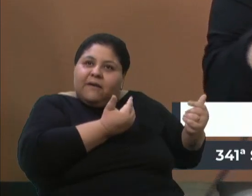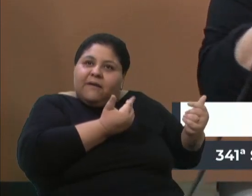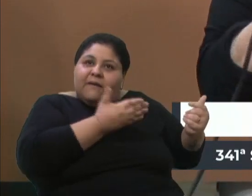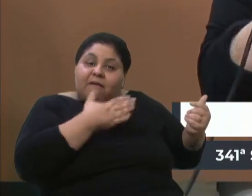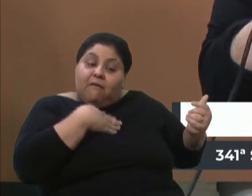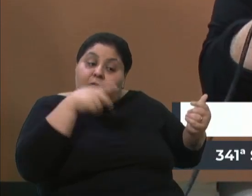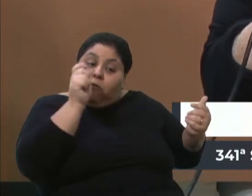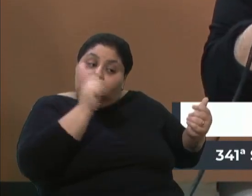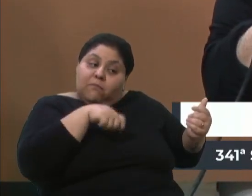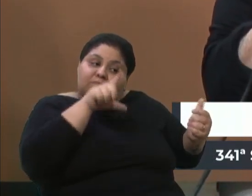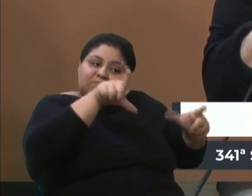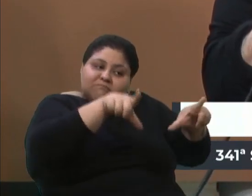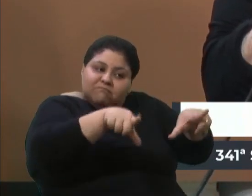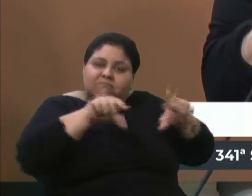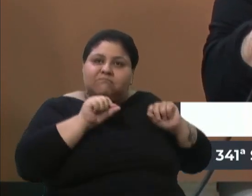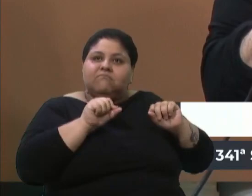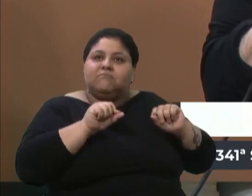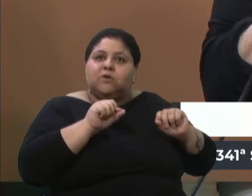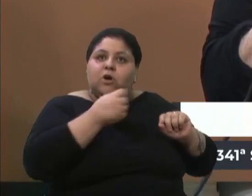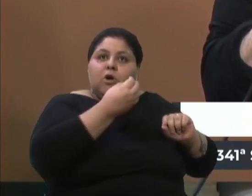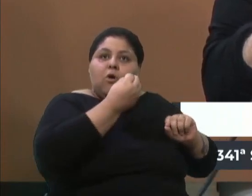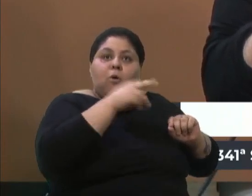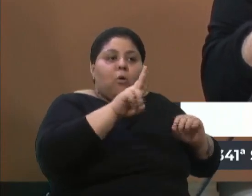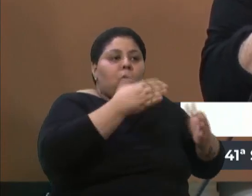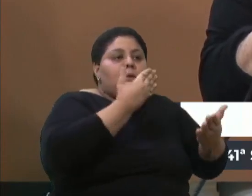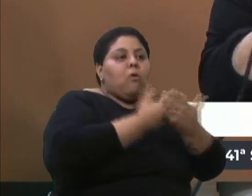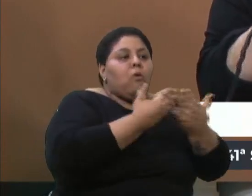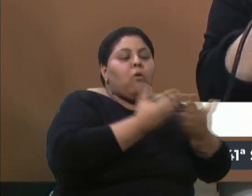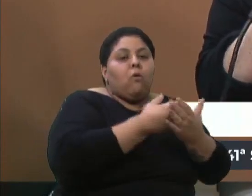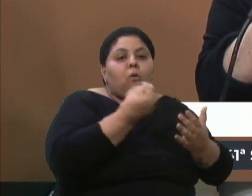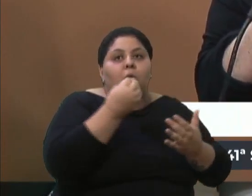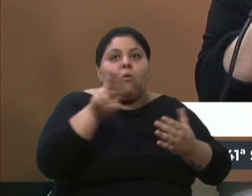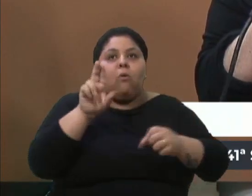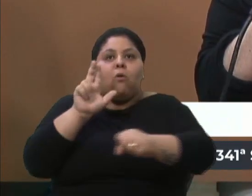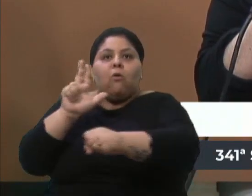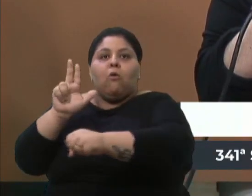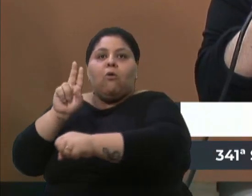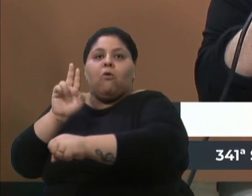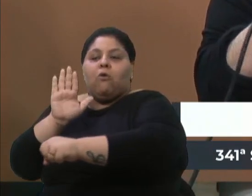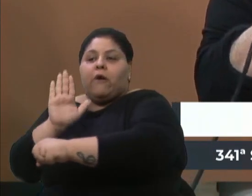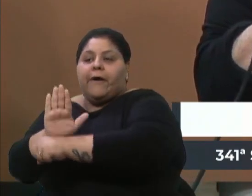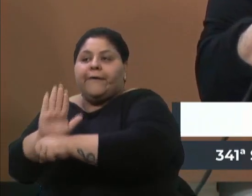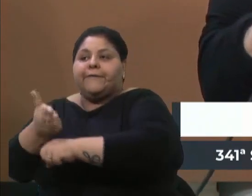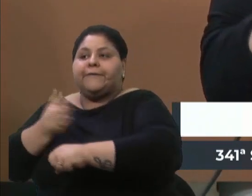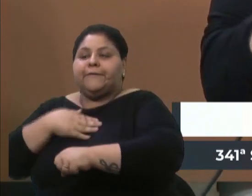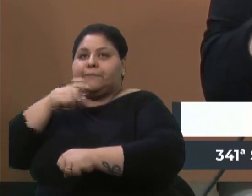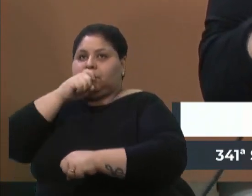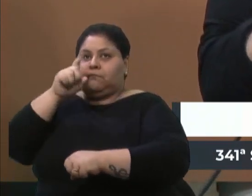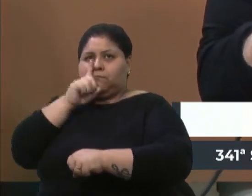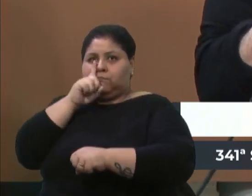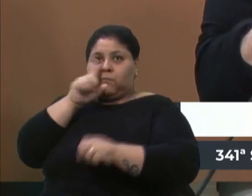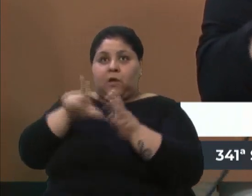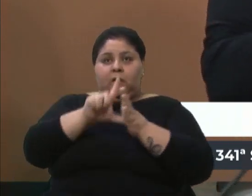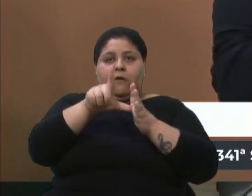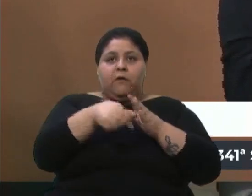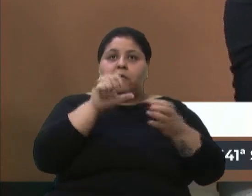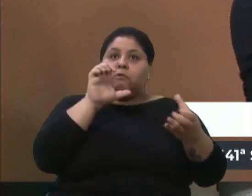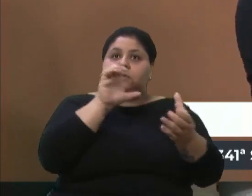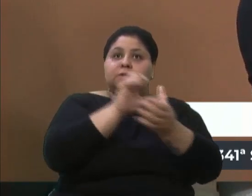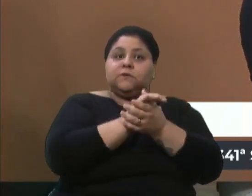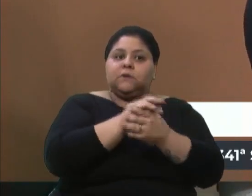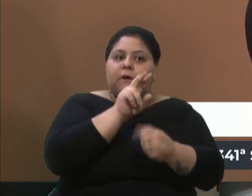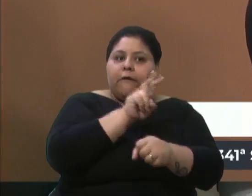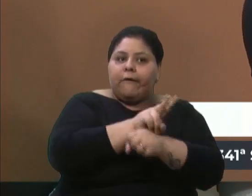escolher, né? Ou estudar, fazer uma faculdade, ou ajudar meus pais. E depois, quando casei, cuidar os filhos